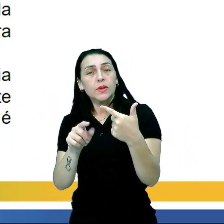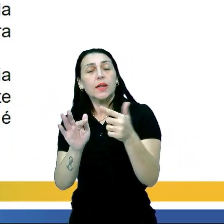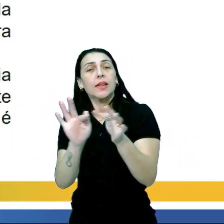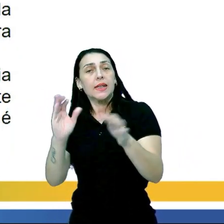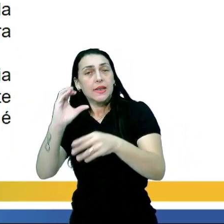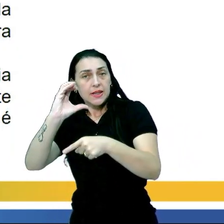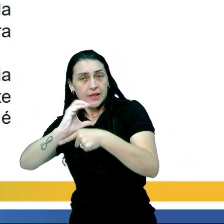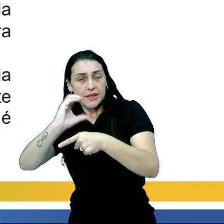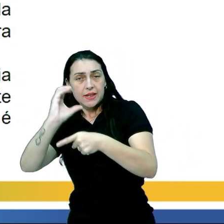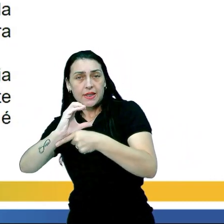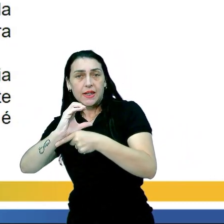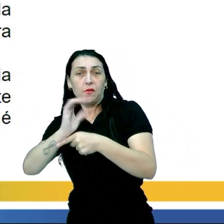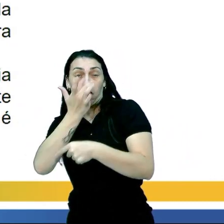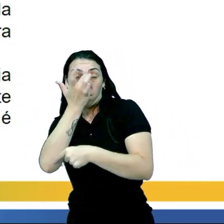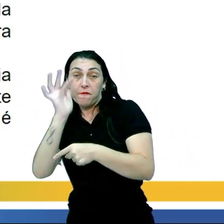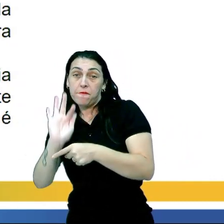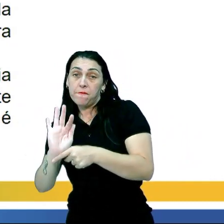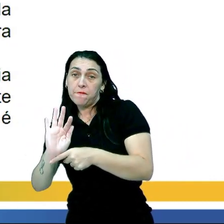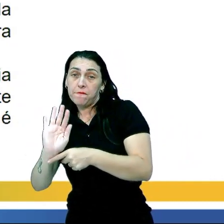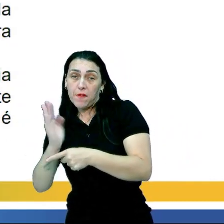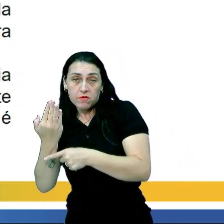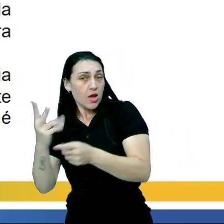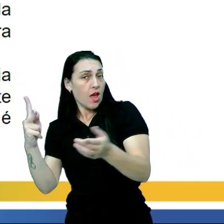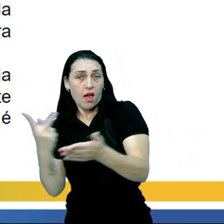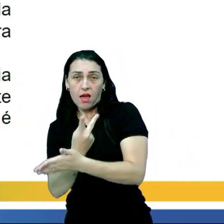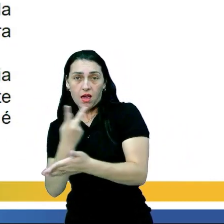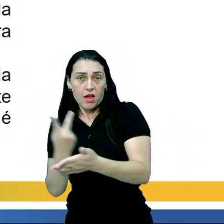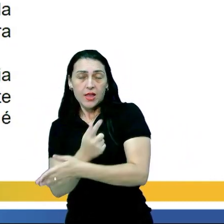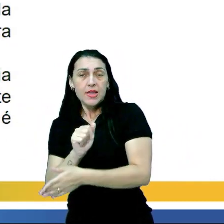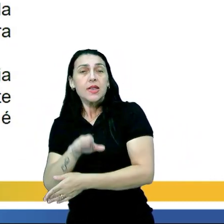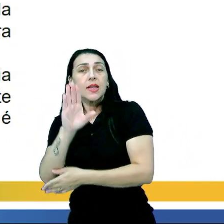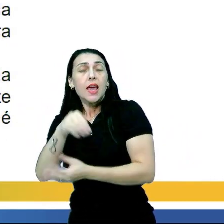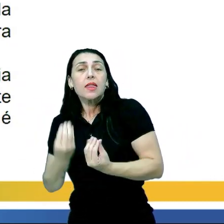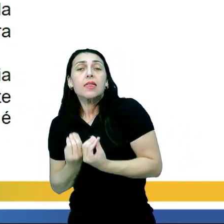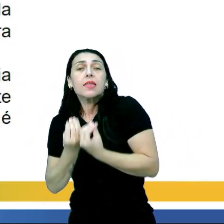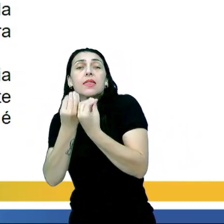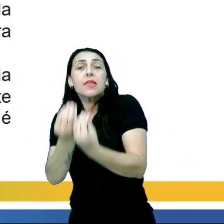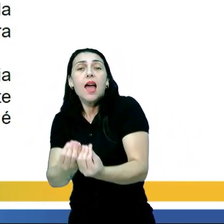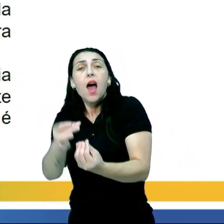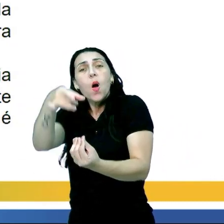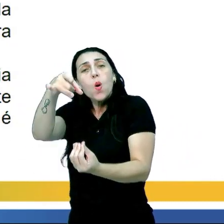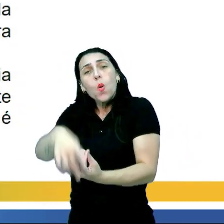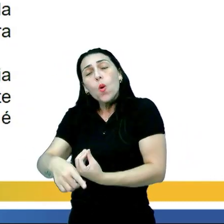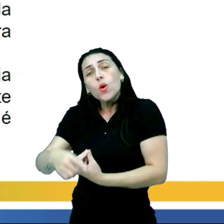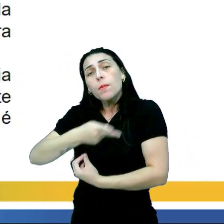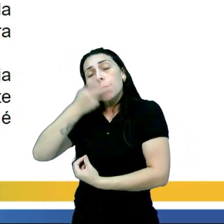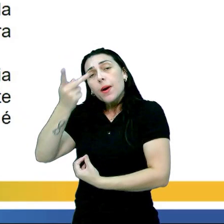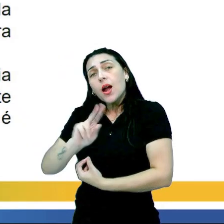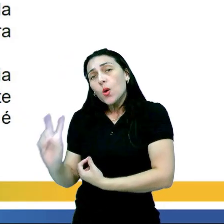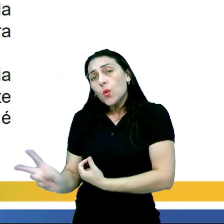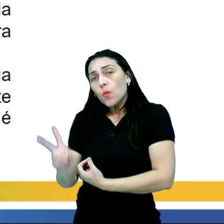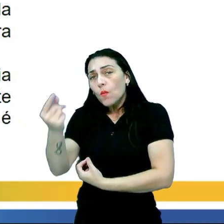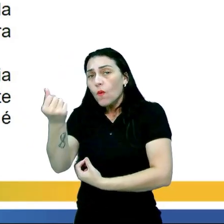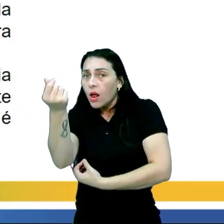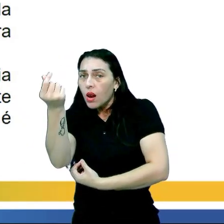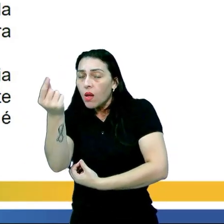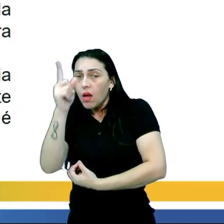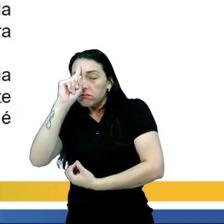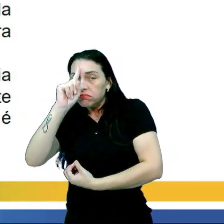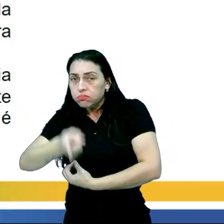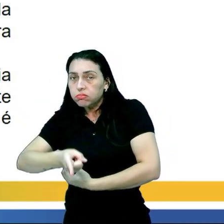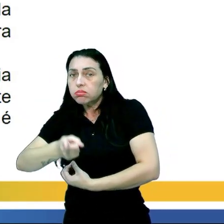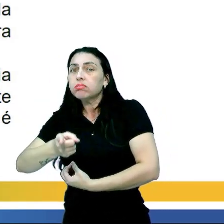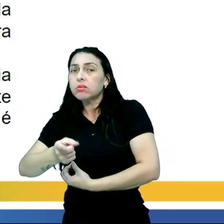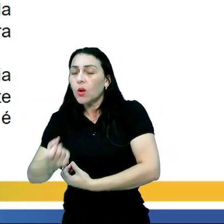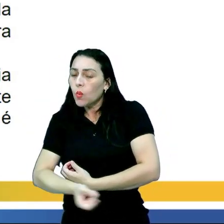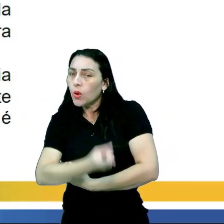letra C ficou falsa, porque, na verdade, quem dá a última palavra sobre o valor de uma mercadoria é